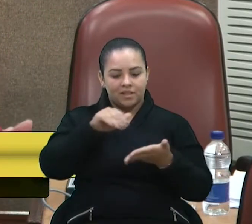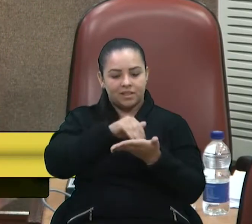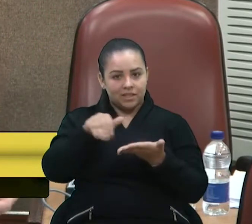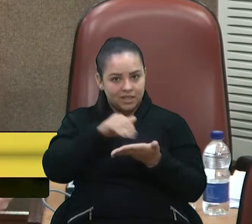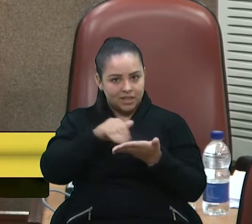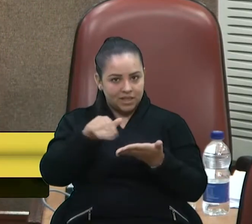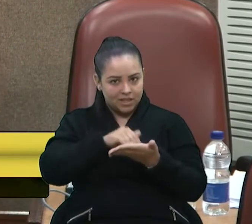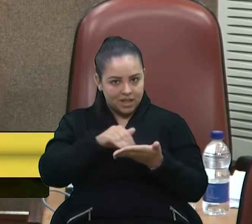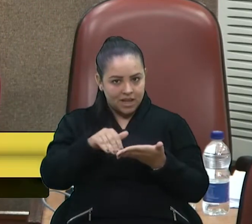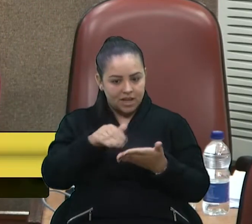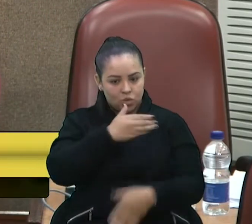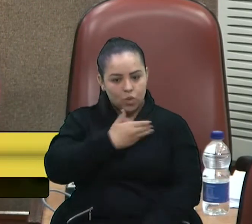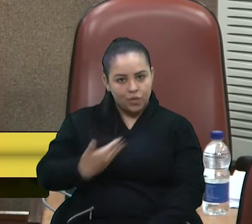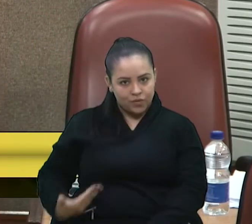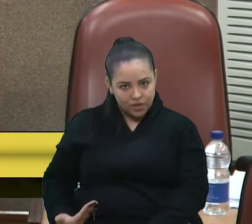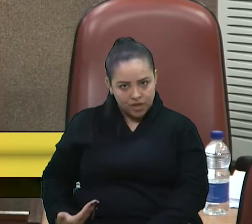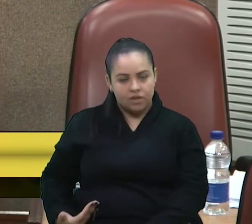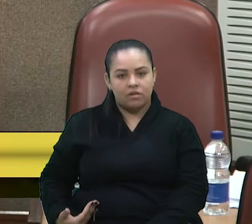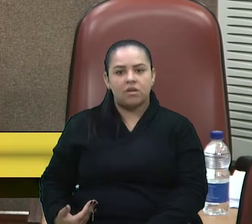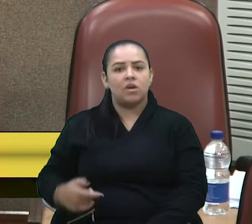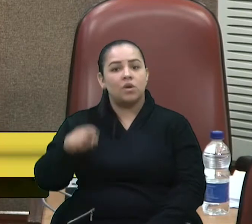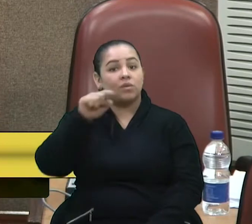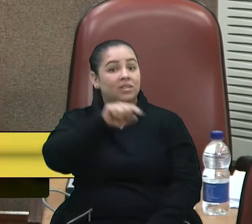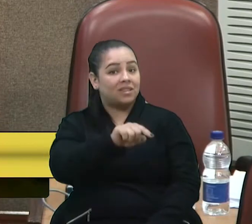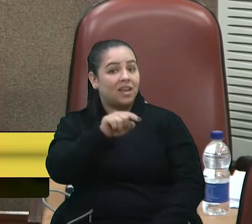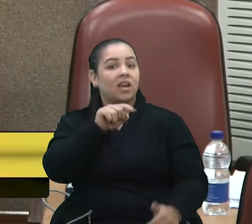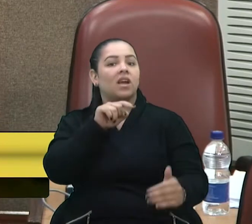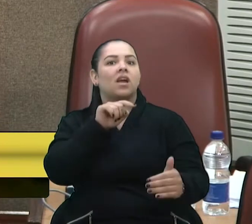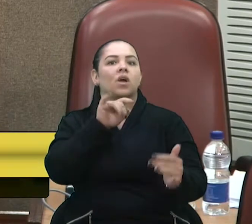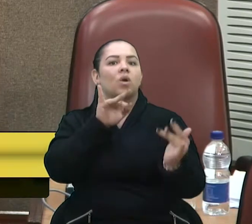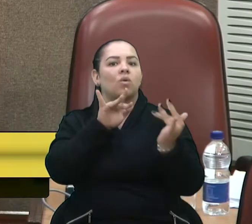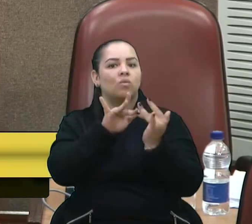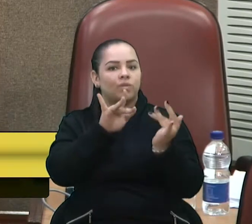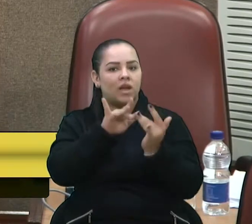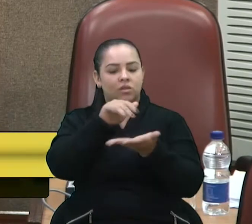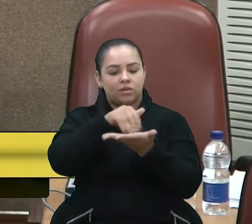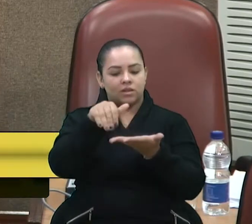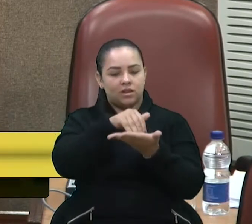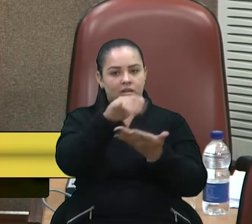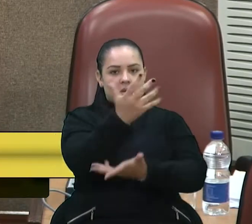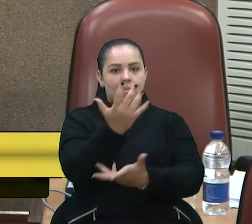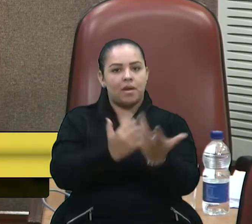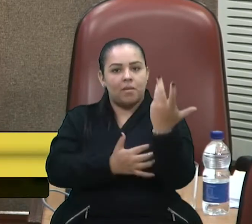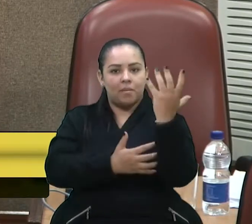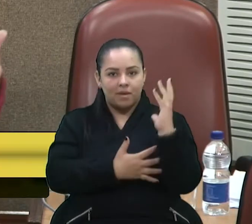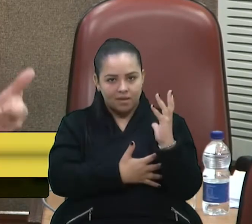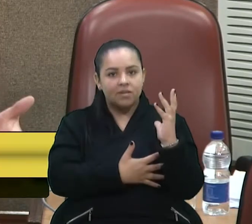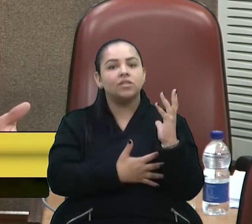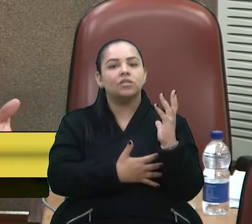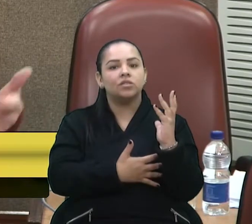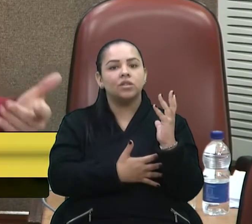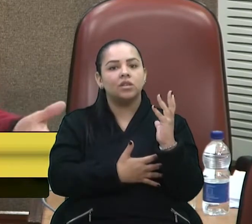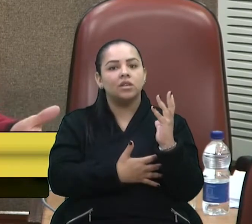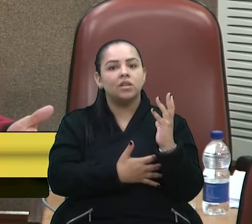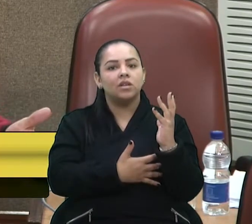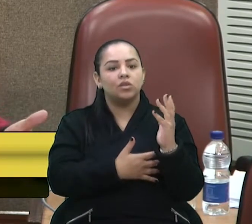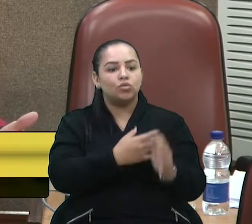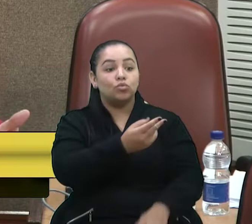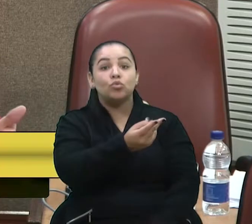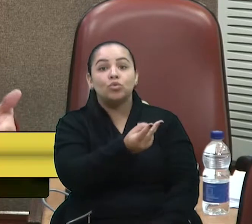de governo. Você teve contato com a Secretaria do Meio Ambiente e